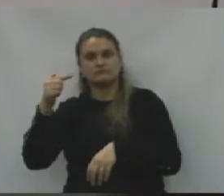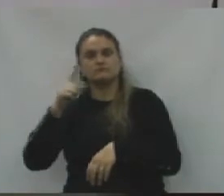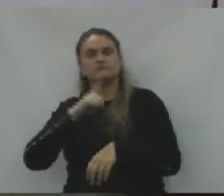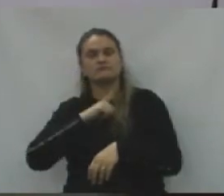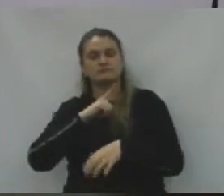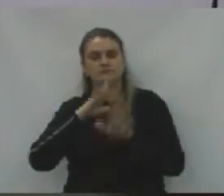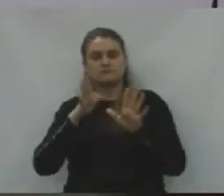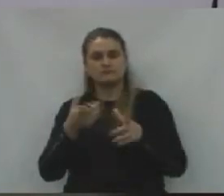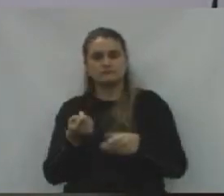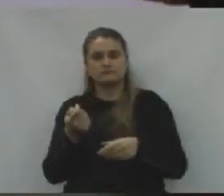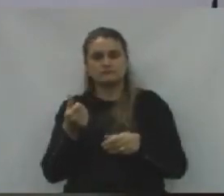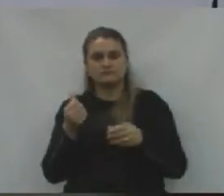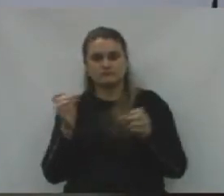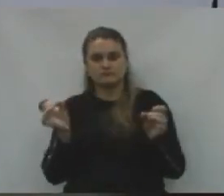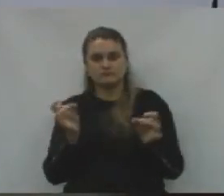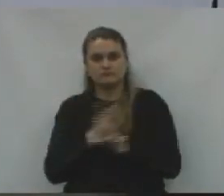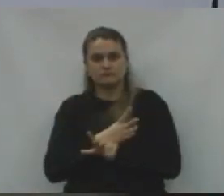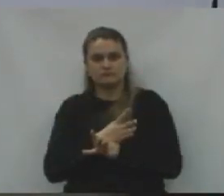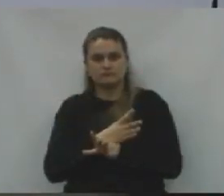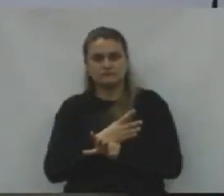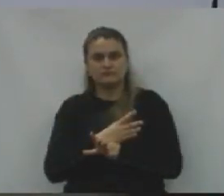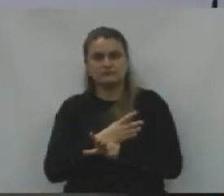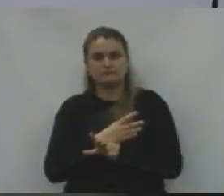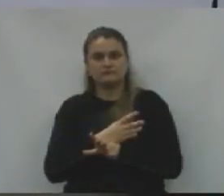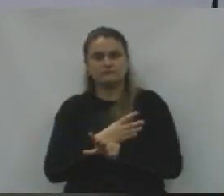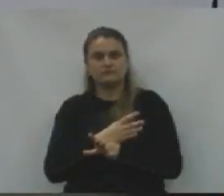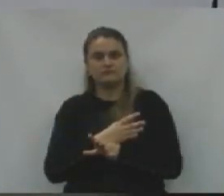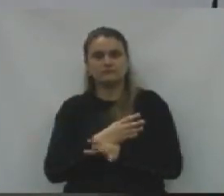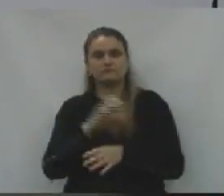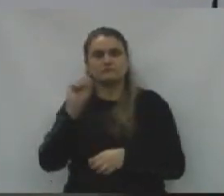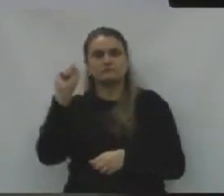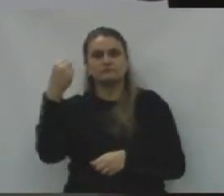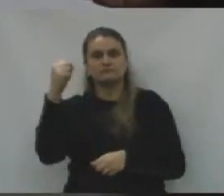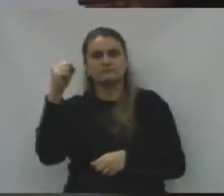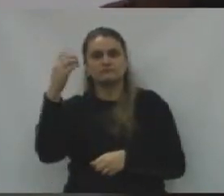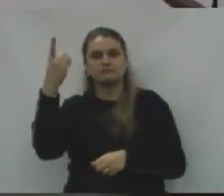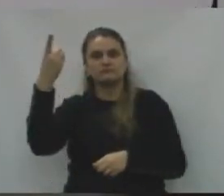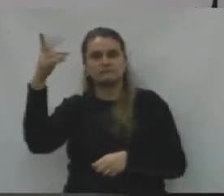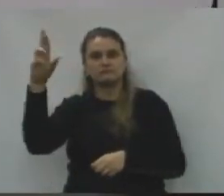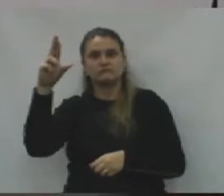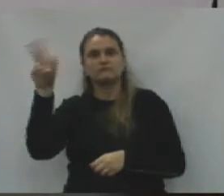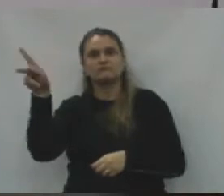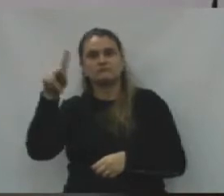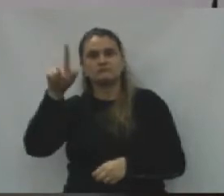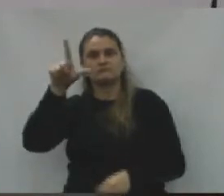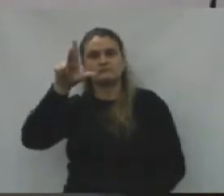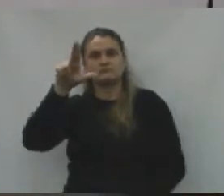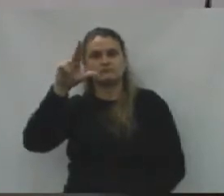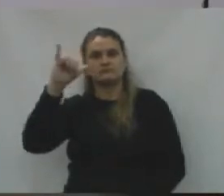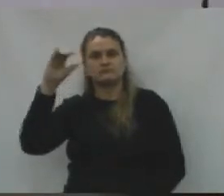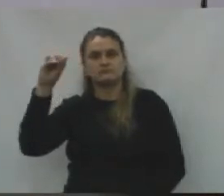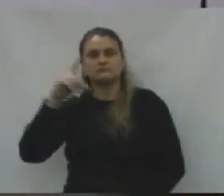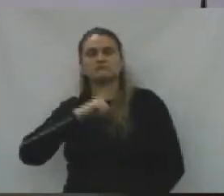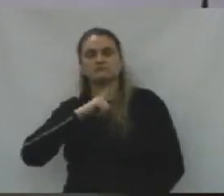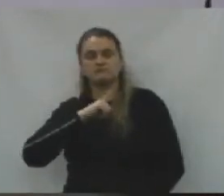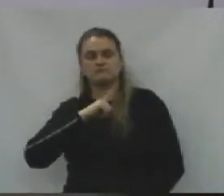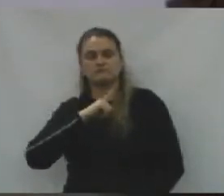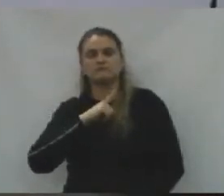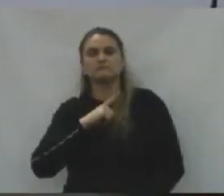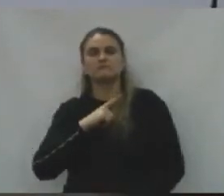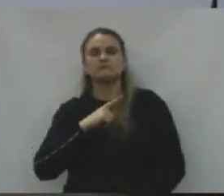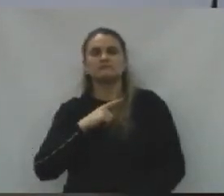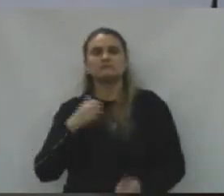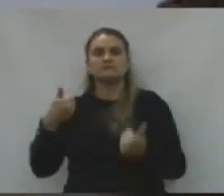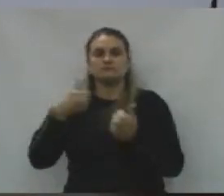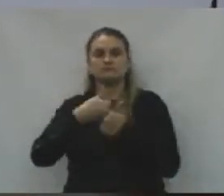lá, já finalizados sua titulação, 8 doutores, como o professor Lúcio, doutor Lúcio, que aqui se encontra,